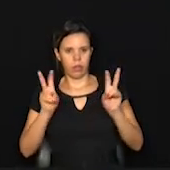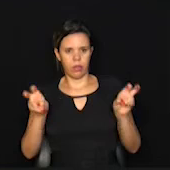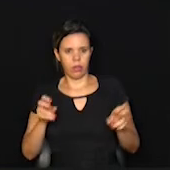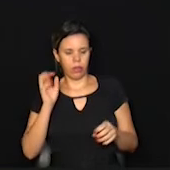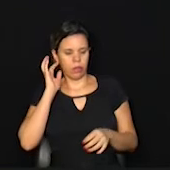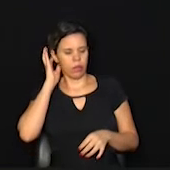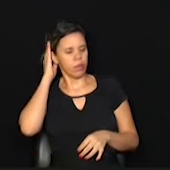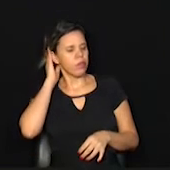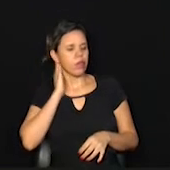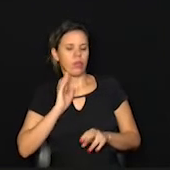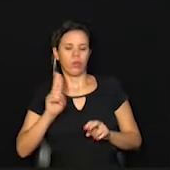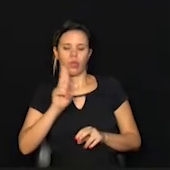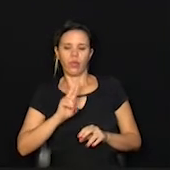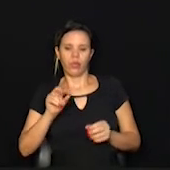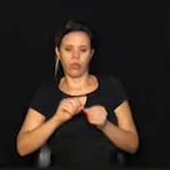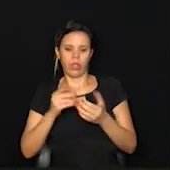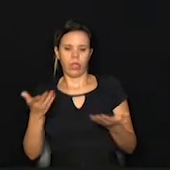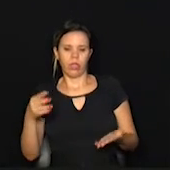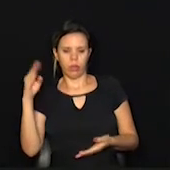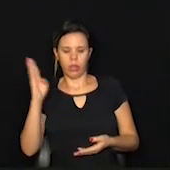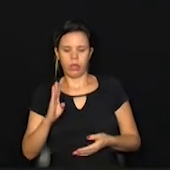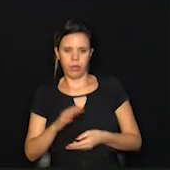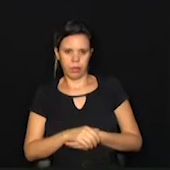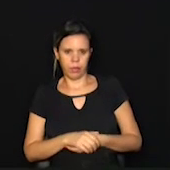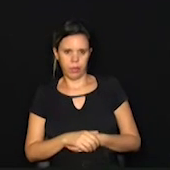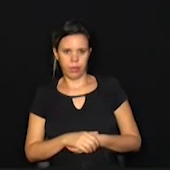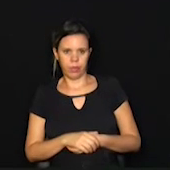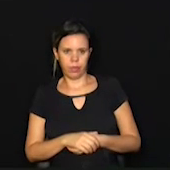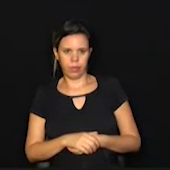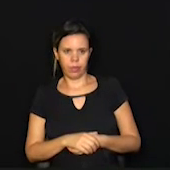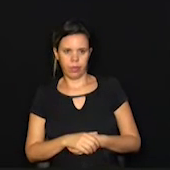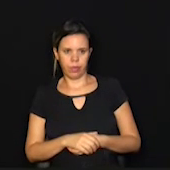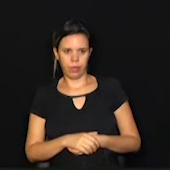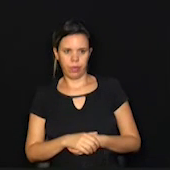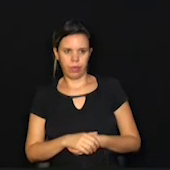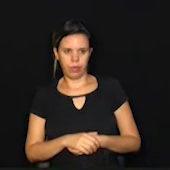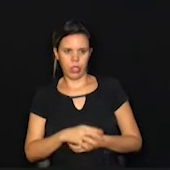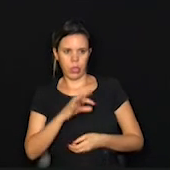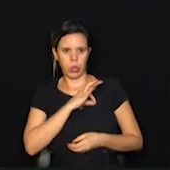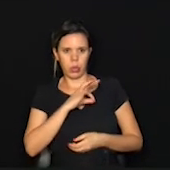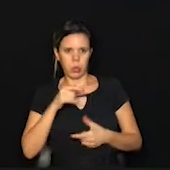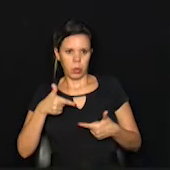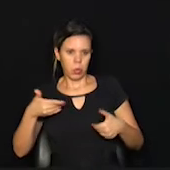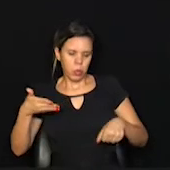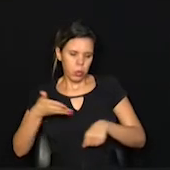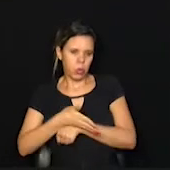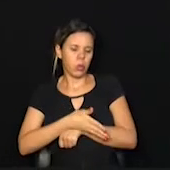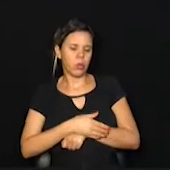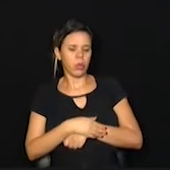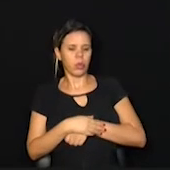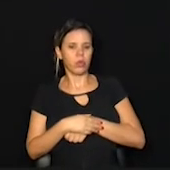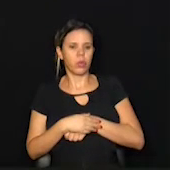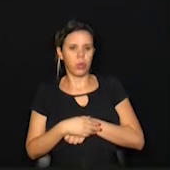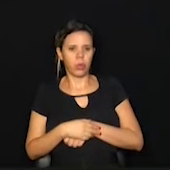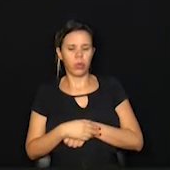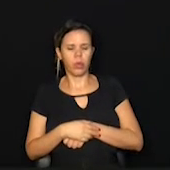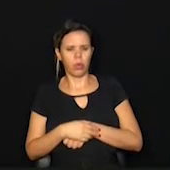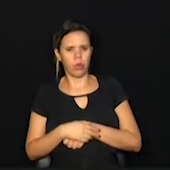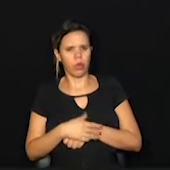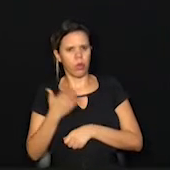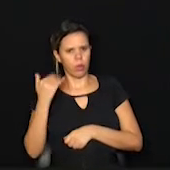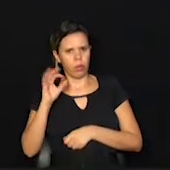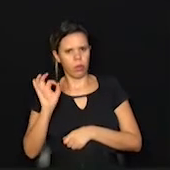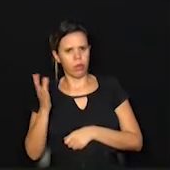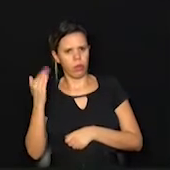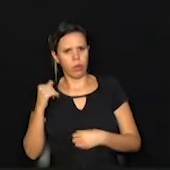termo que eles usam quanto que faz aqui no Brasil ou seja é ação policial então eu não tenho dúvida nenhuma